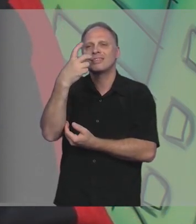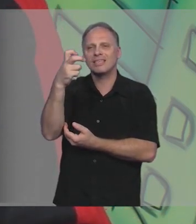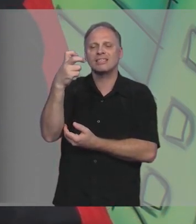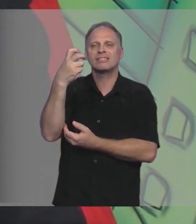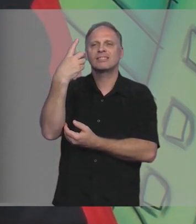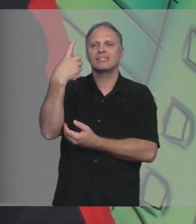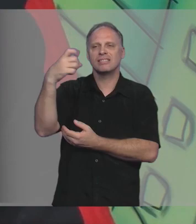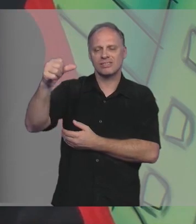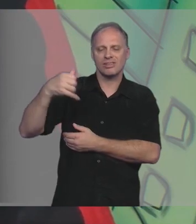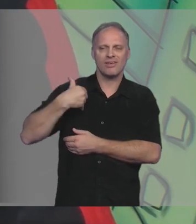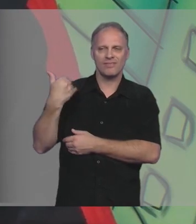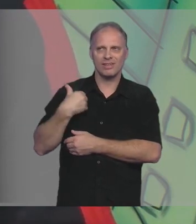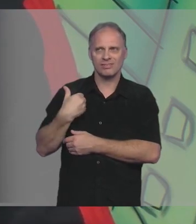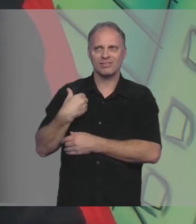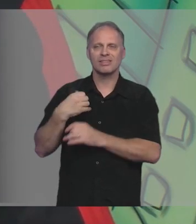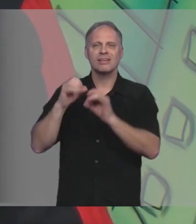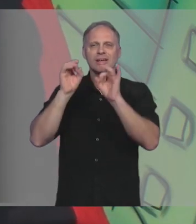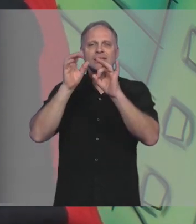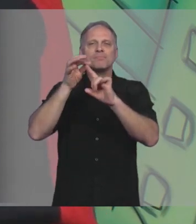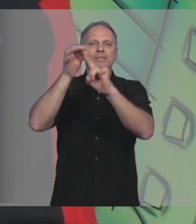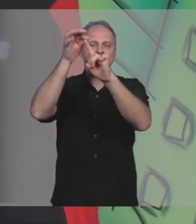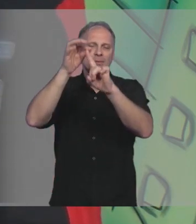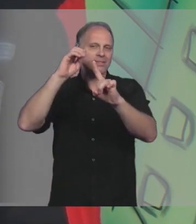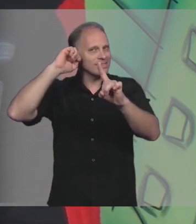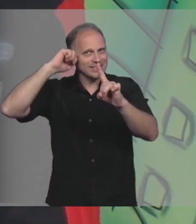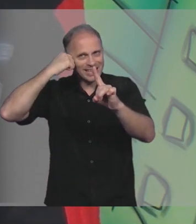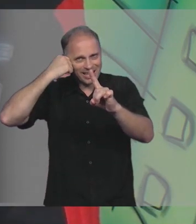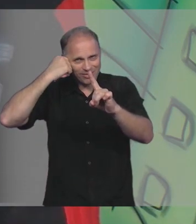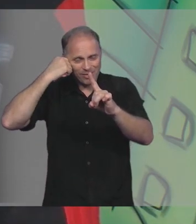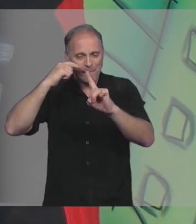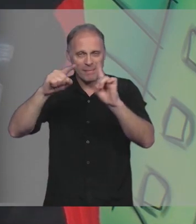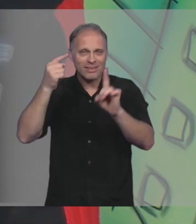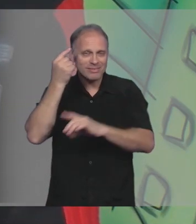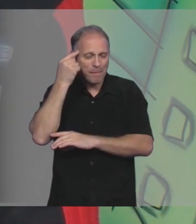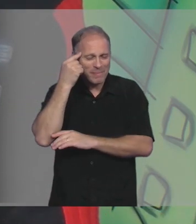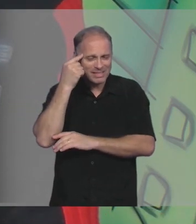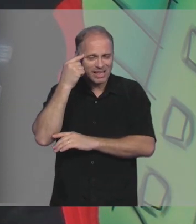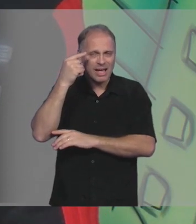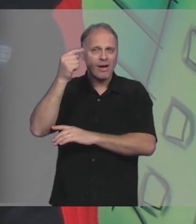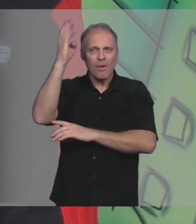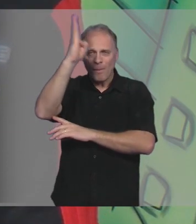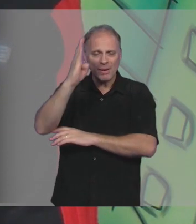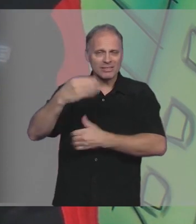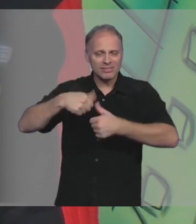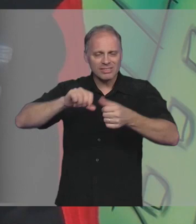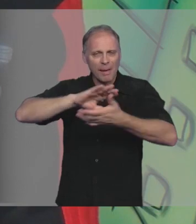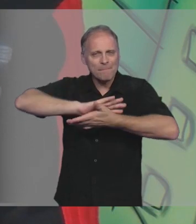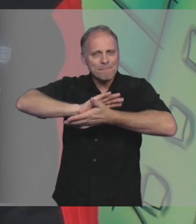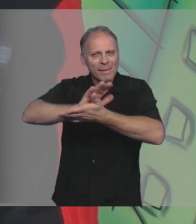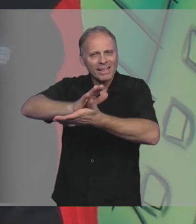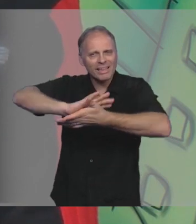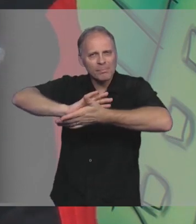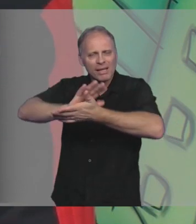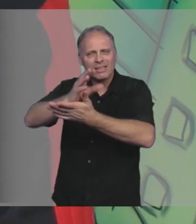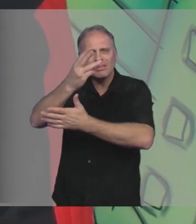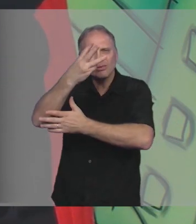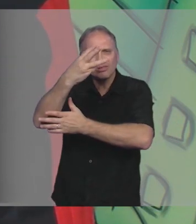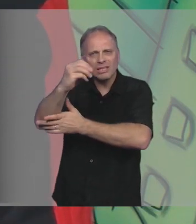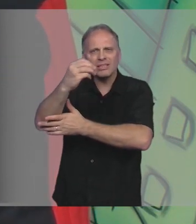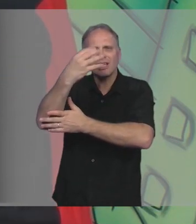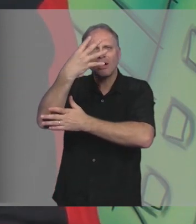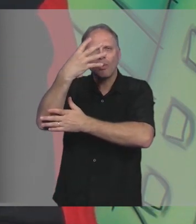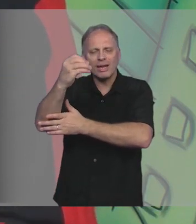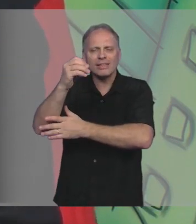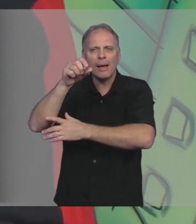anos, principalmente negros. Principalmente negros, mas você imagina, o país está matando 30, 40